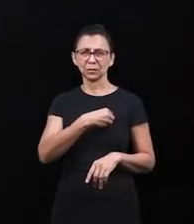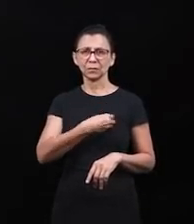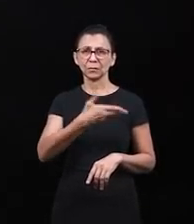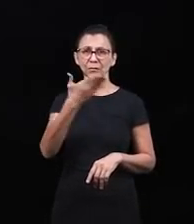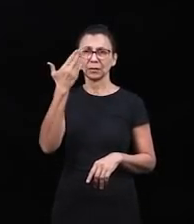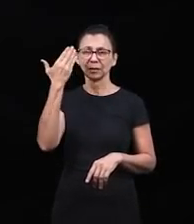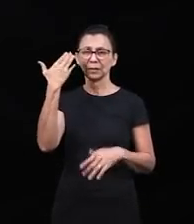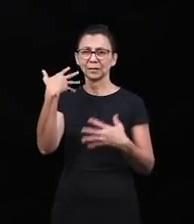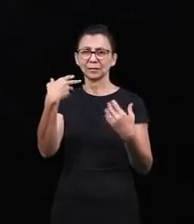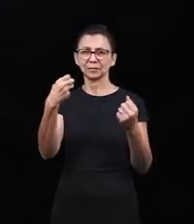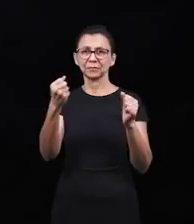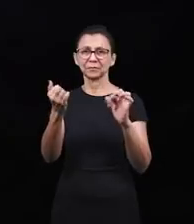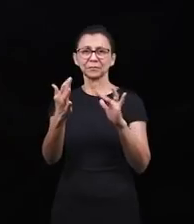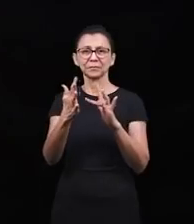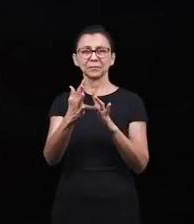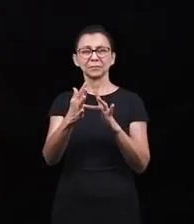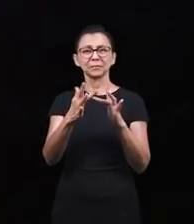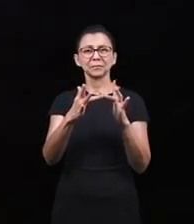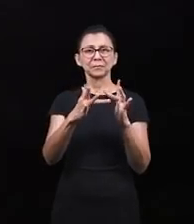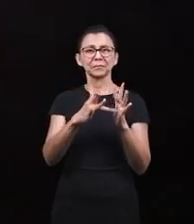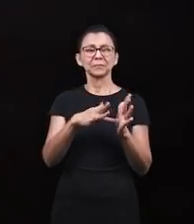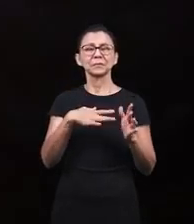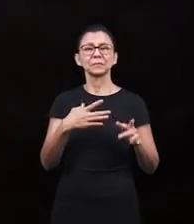pecador, vem.